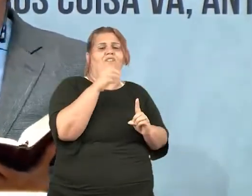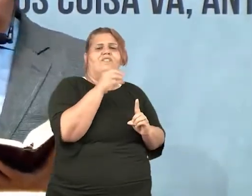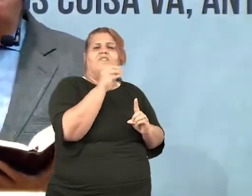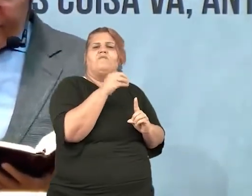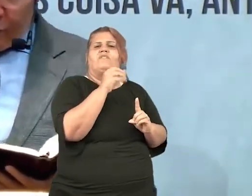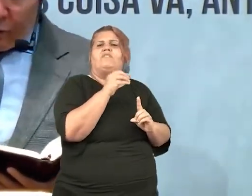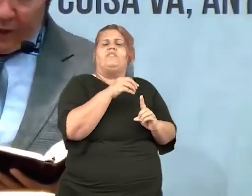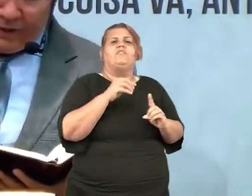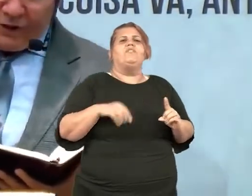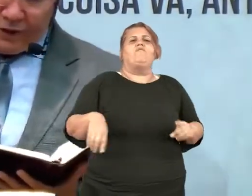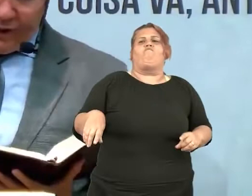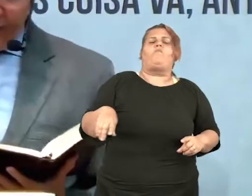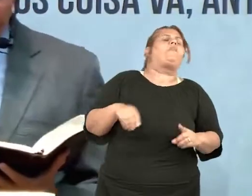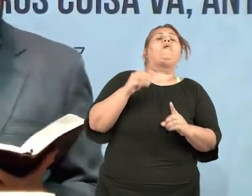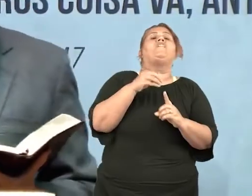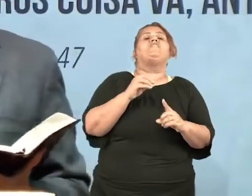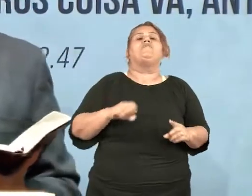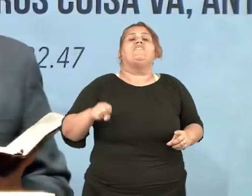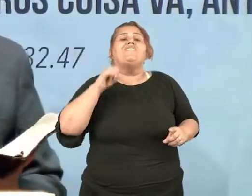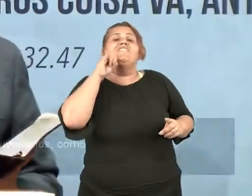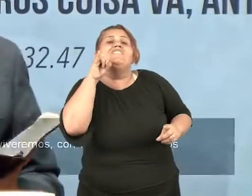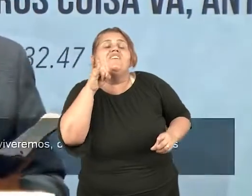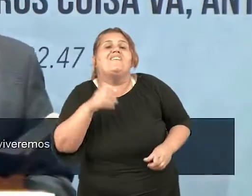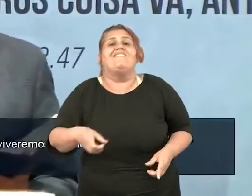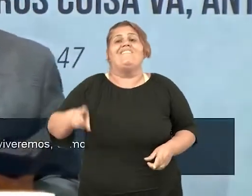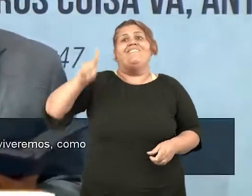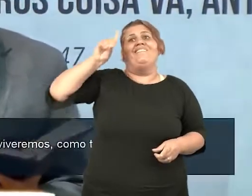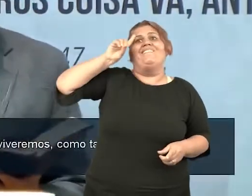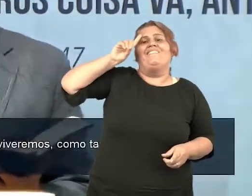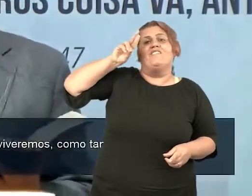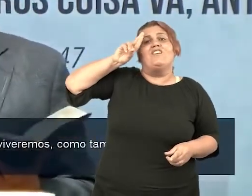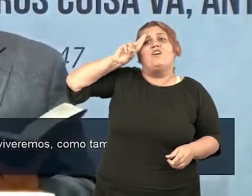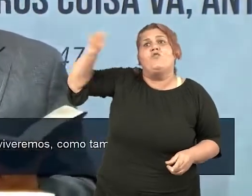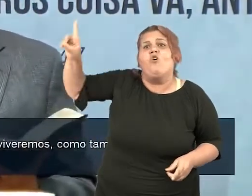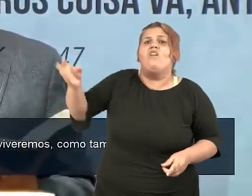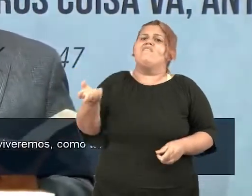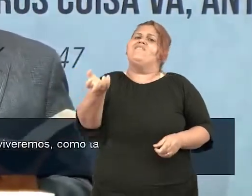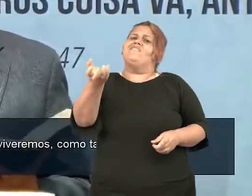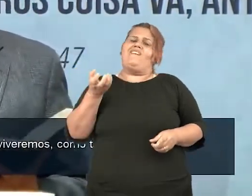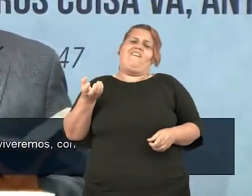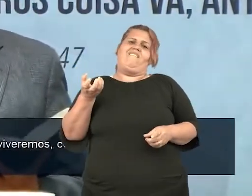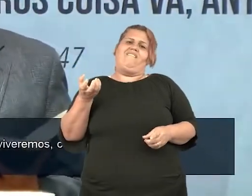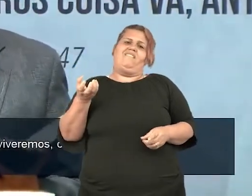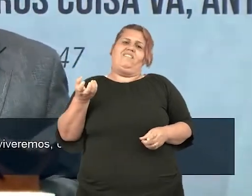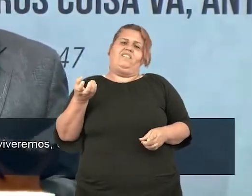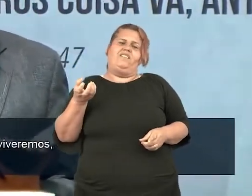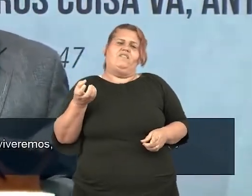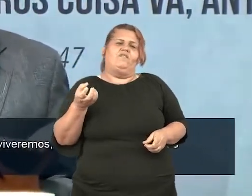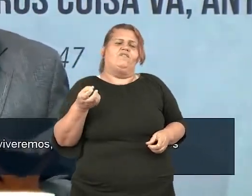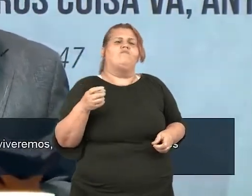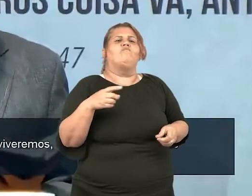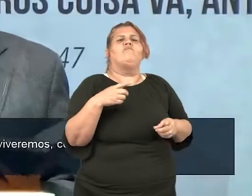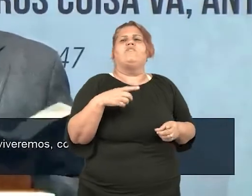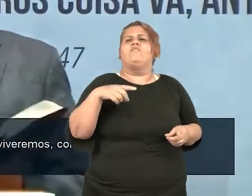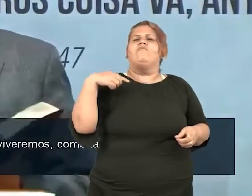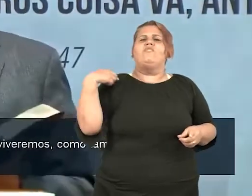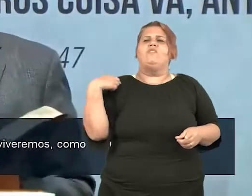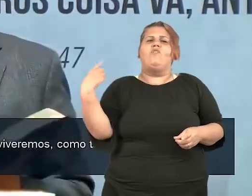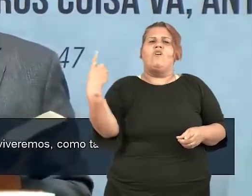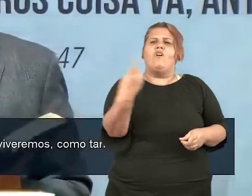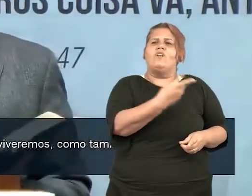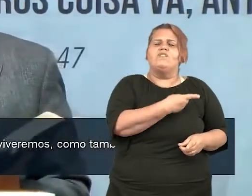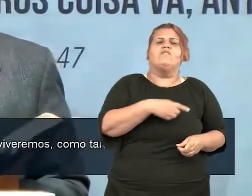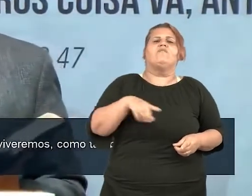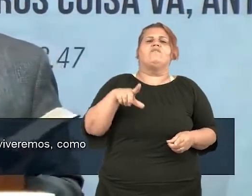disso, devias dizer, se o Senhor quiser, nós viveremos. Como também faremos isto ou